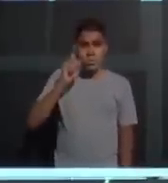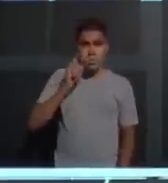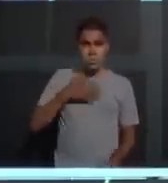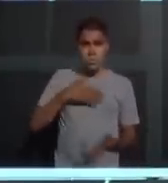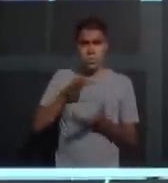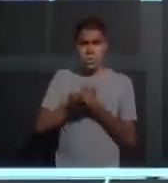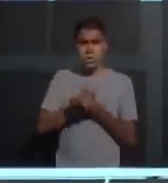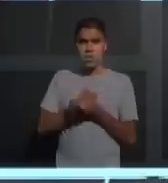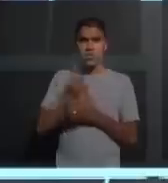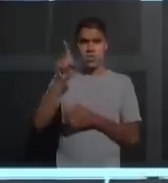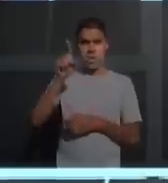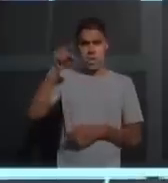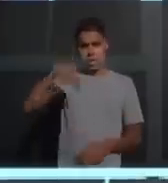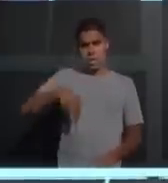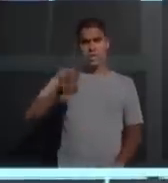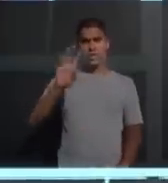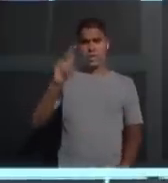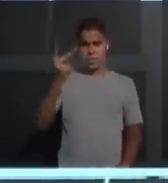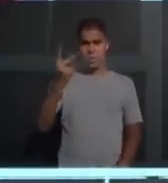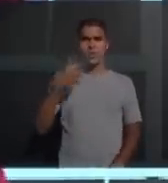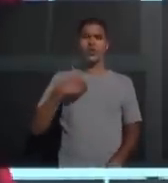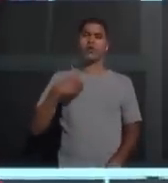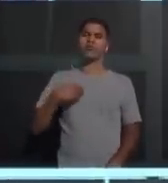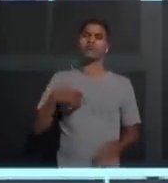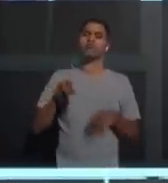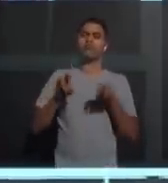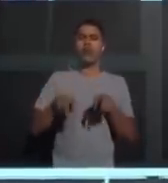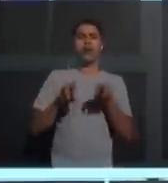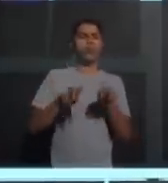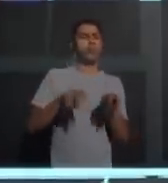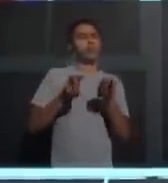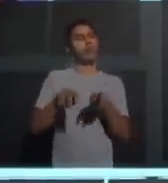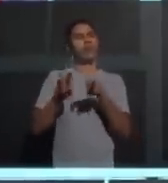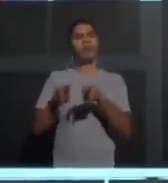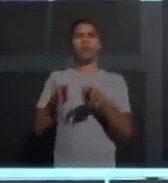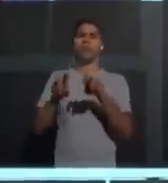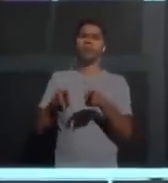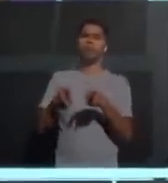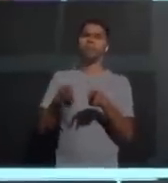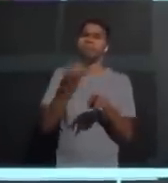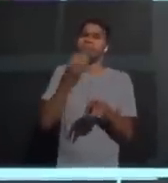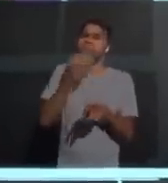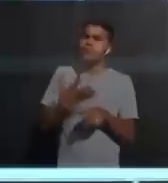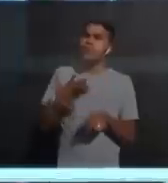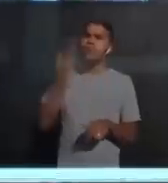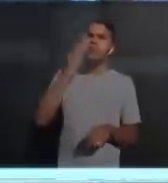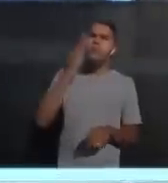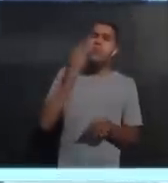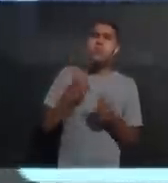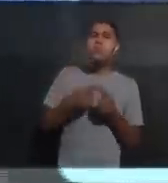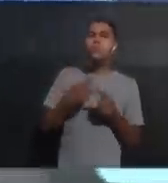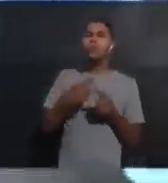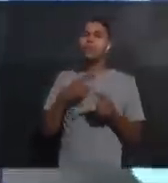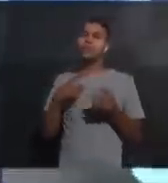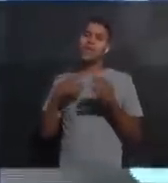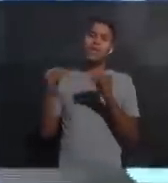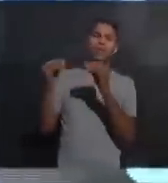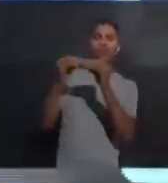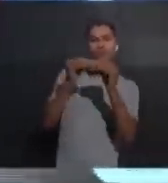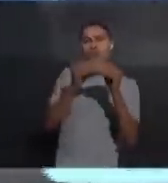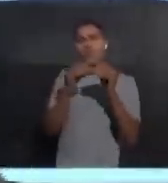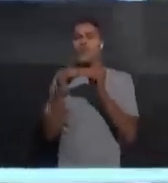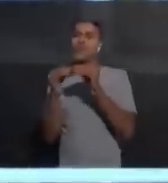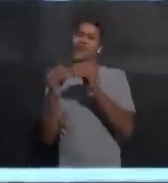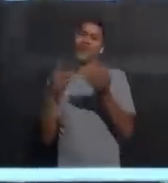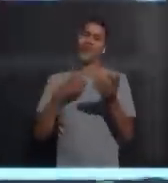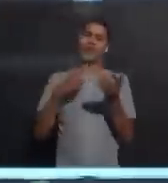horizonte a gente sai para caminhar no lugar que a gente mora e é tão gostoso só porque de vez em quando rola os beijinhos é